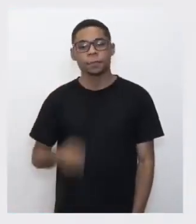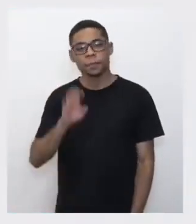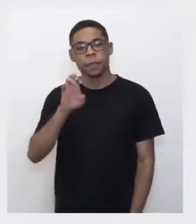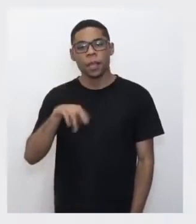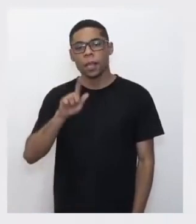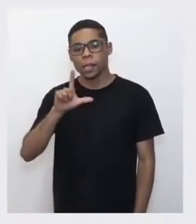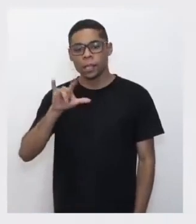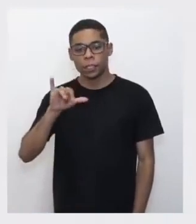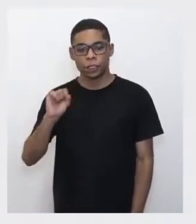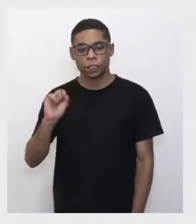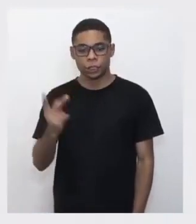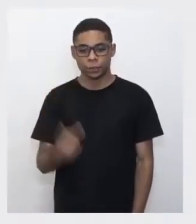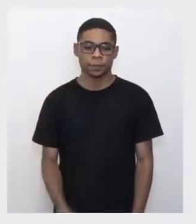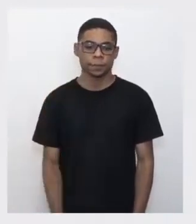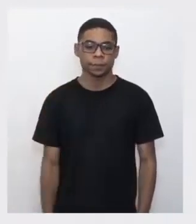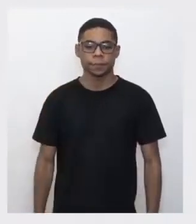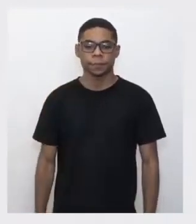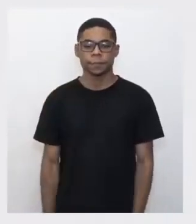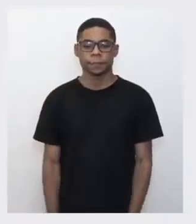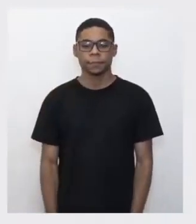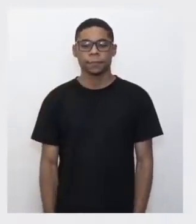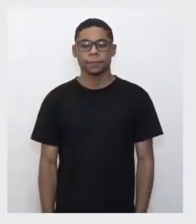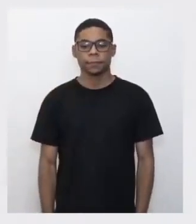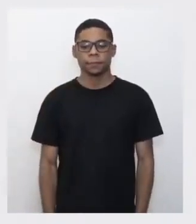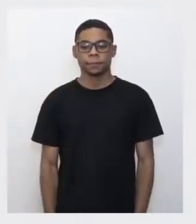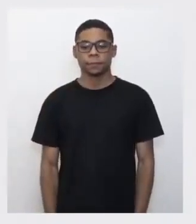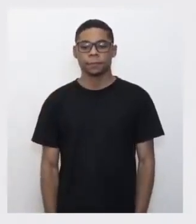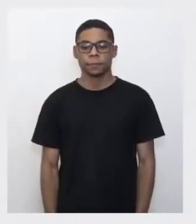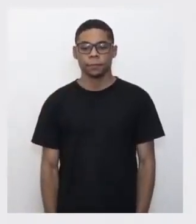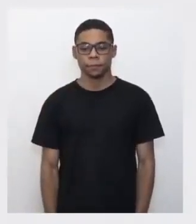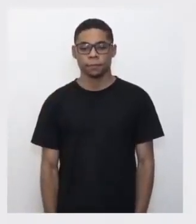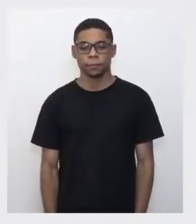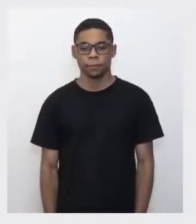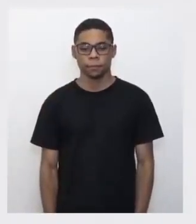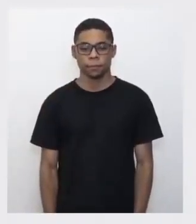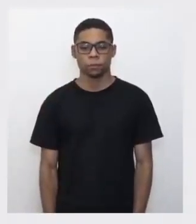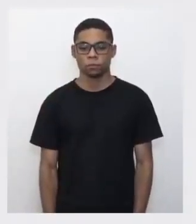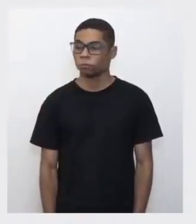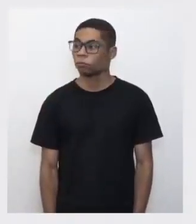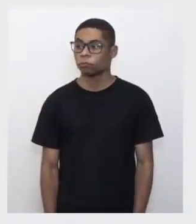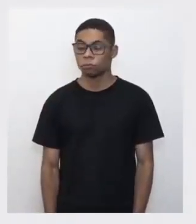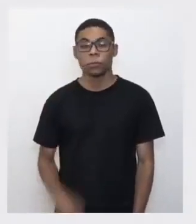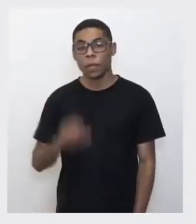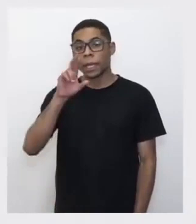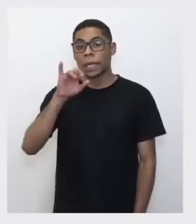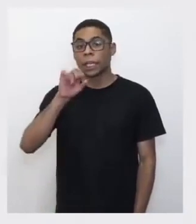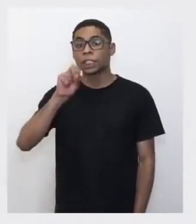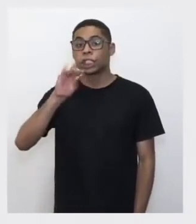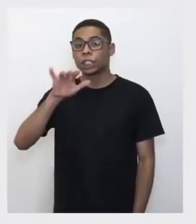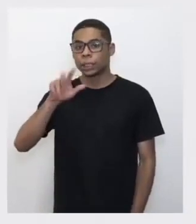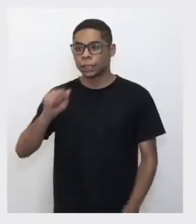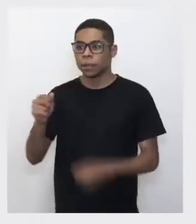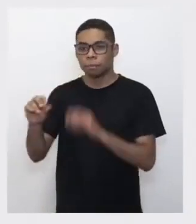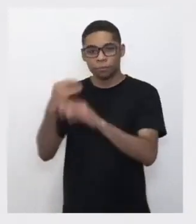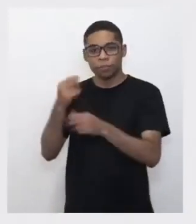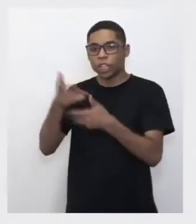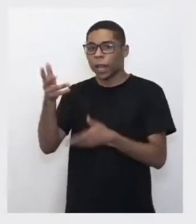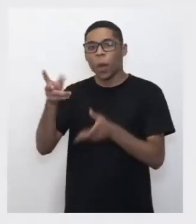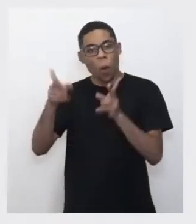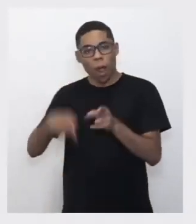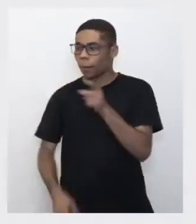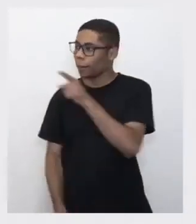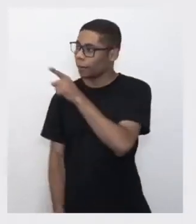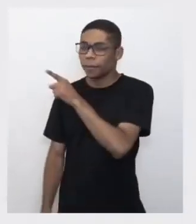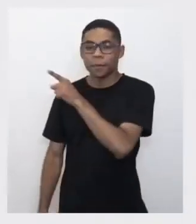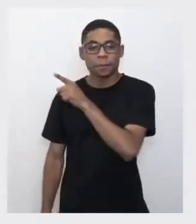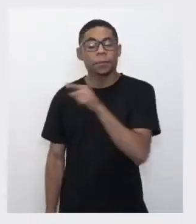right. A Pro Cristina escreveu isso também no chat. He speaks English? Isso. Legal. Agora vamos fazer a mesma coisa. Vamos transformar